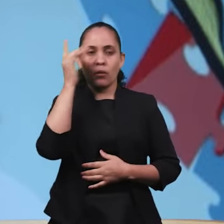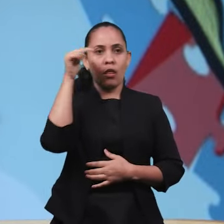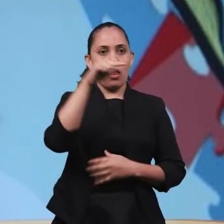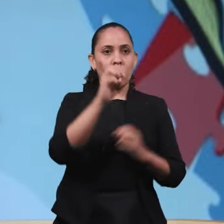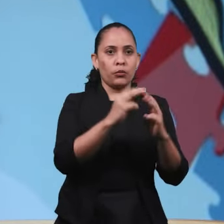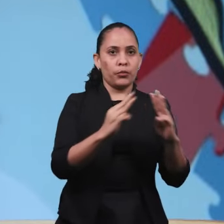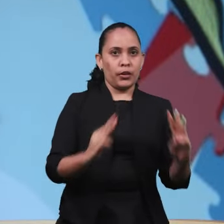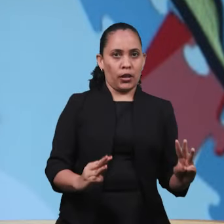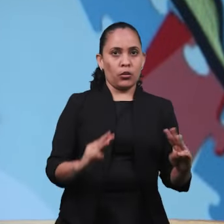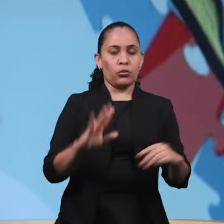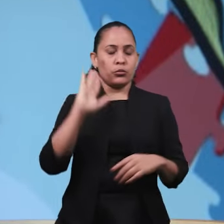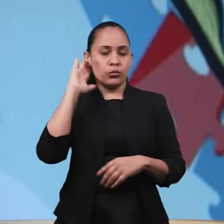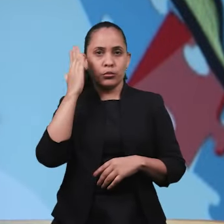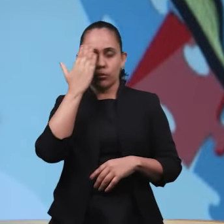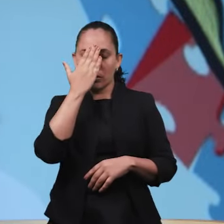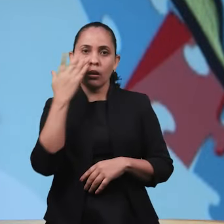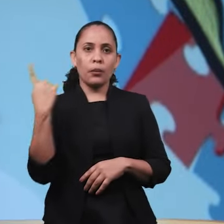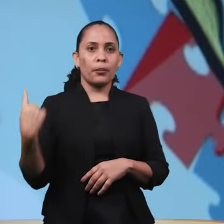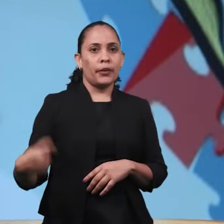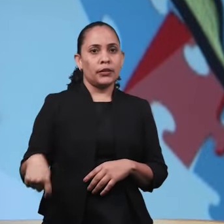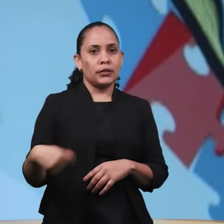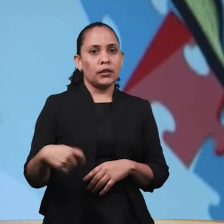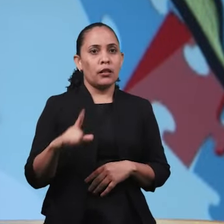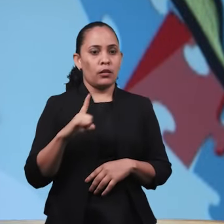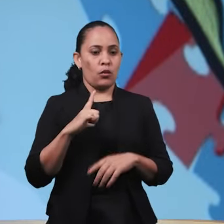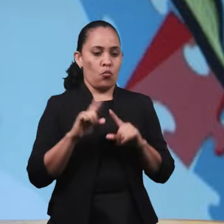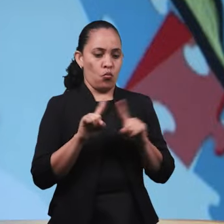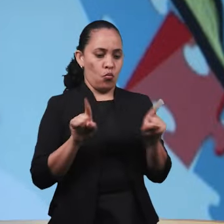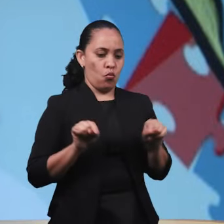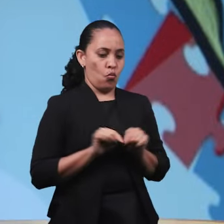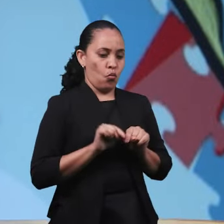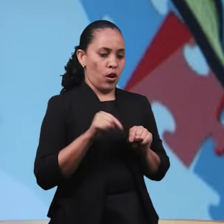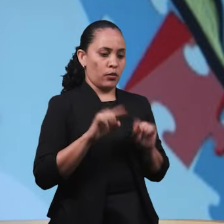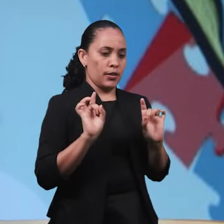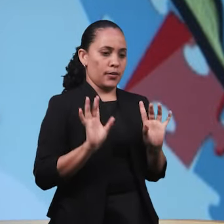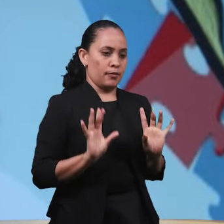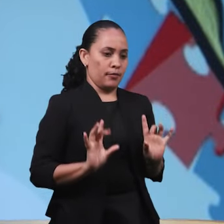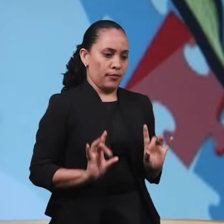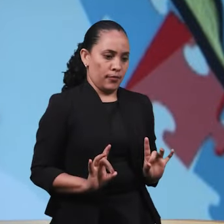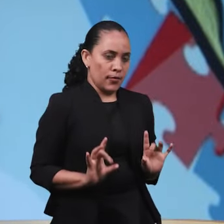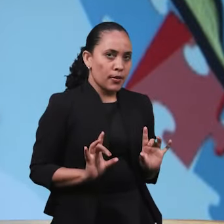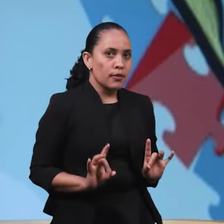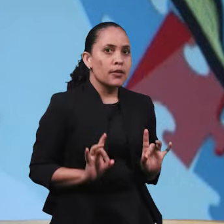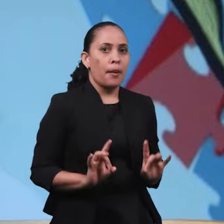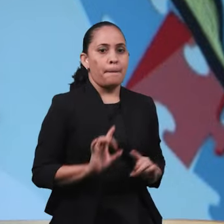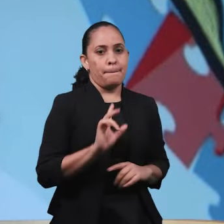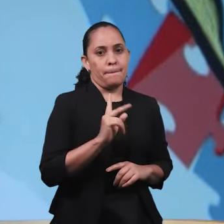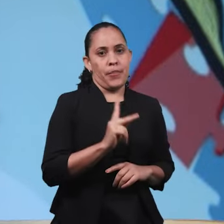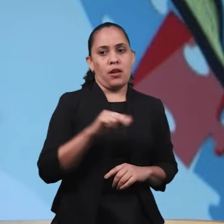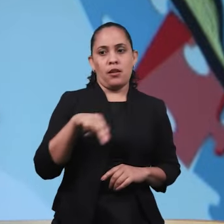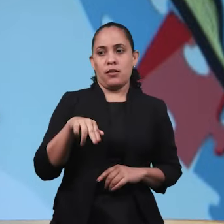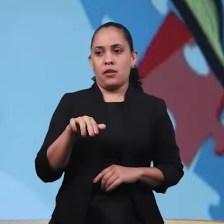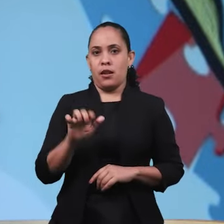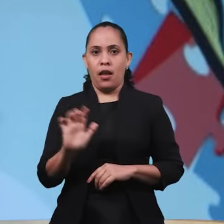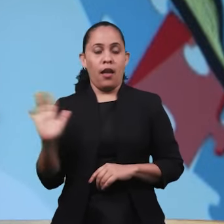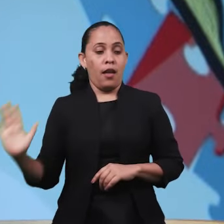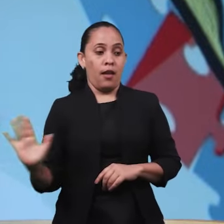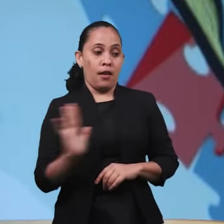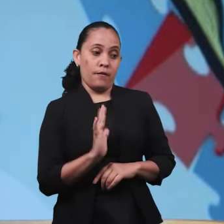Manaim, o surdo cego ele tem um quarto especial para ele. Ele chama de PNE. Vai ter